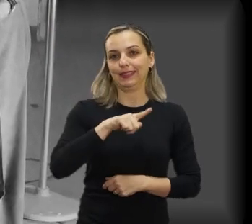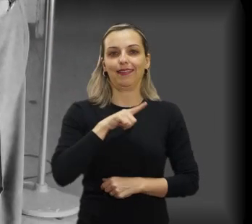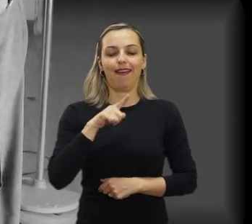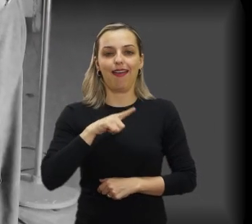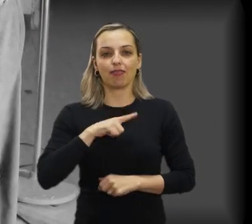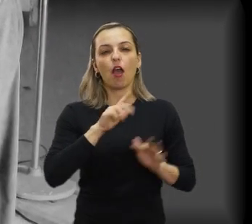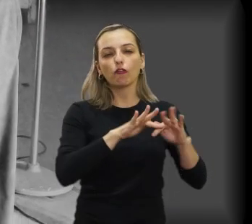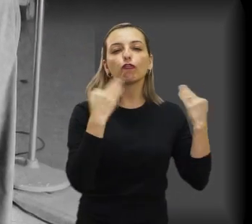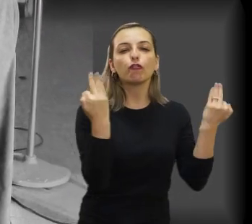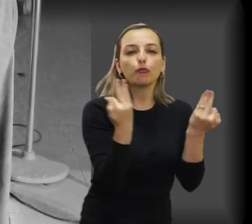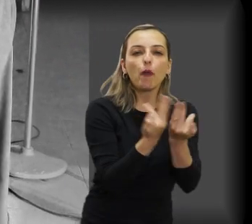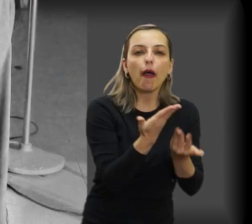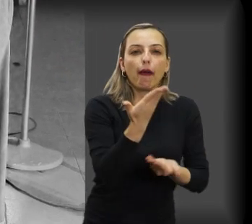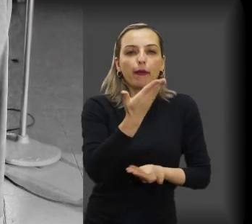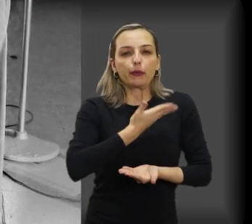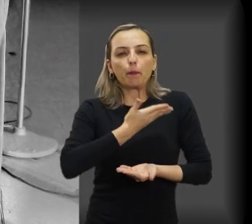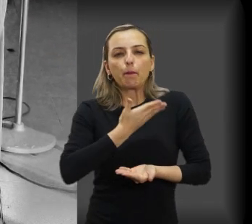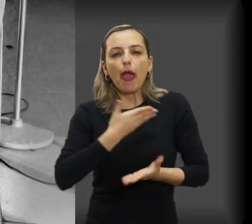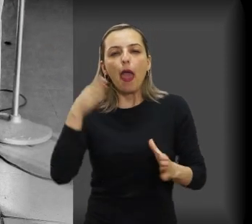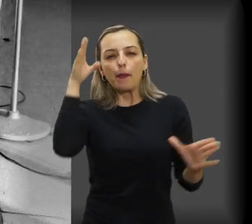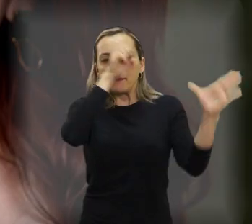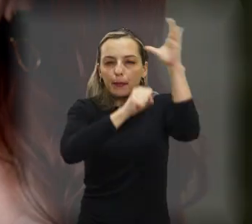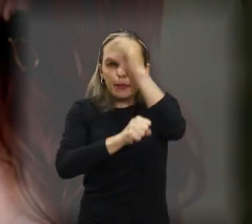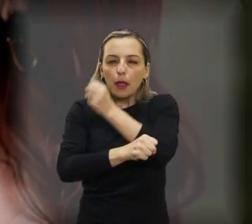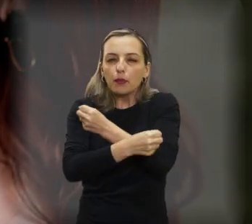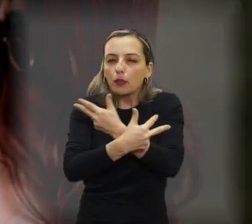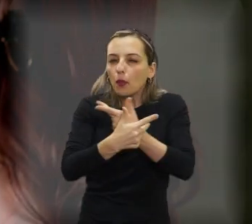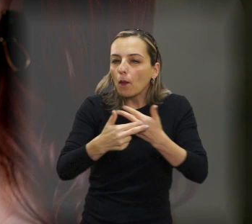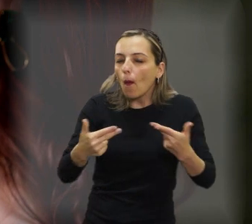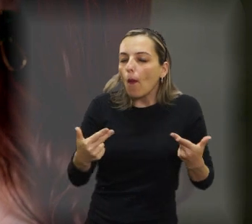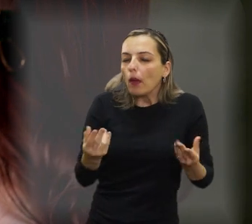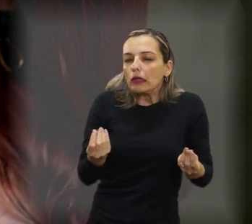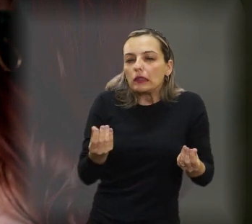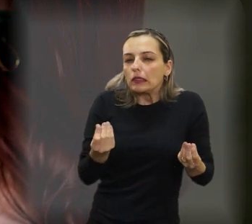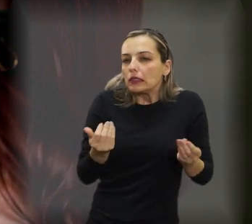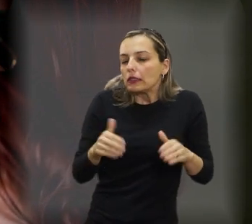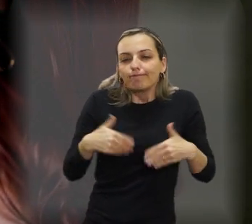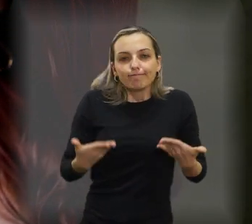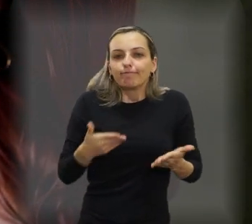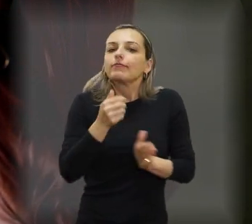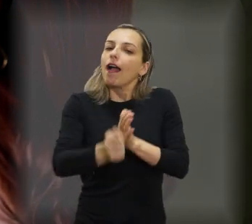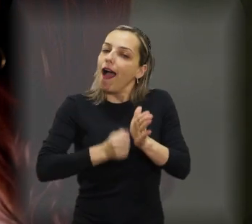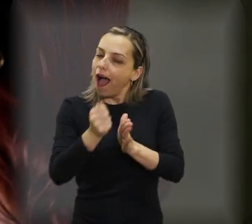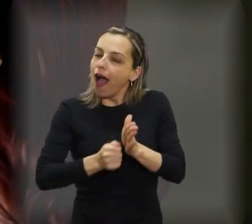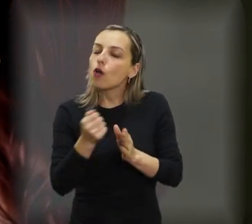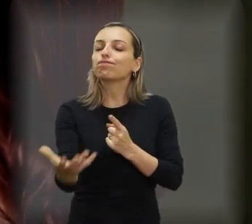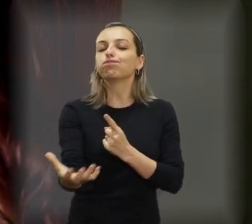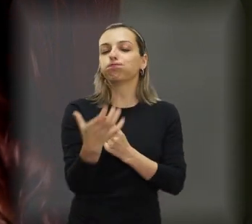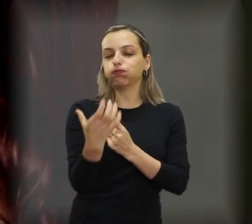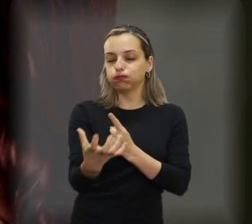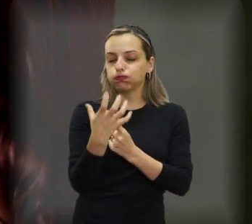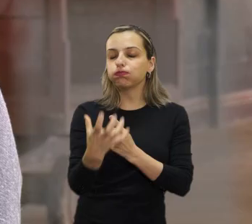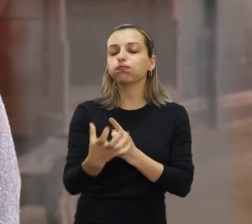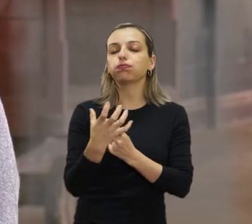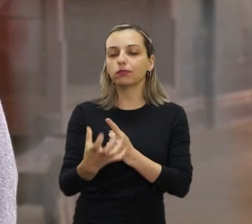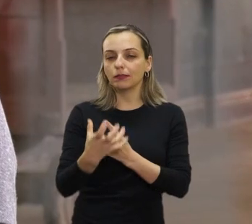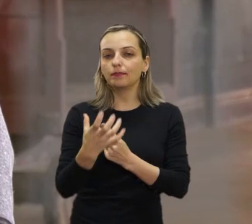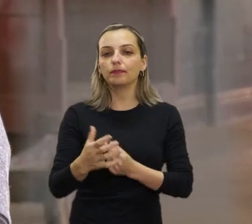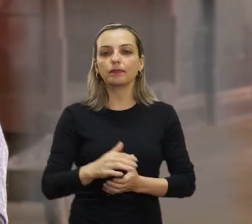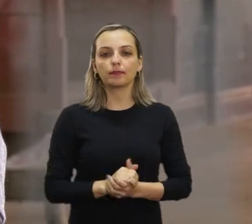né? Então, minha referência de família, de amigos, de aprendizado, né? Então, não tem